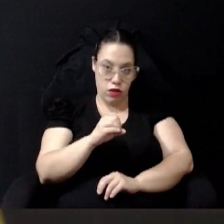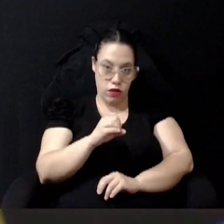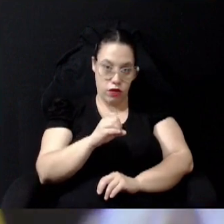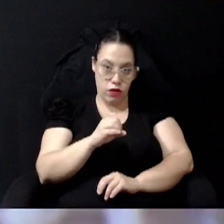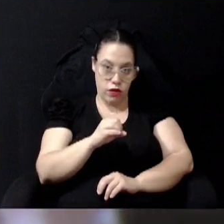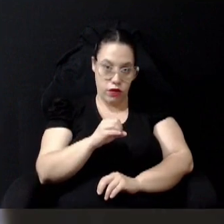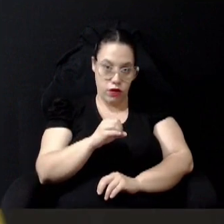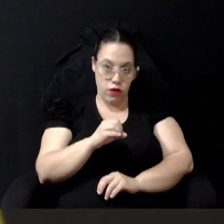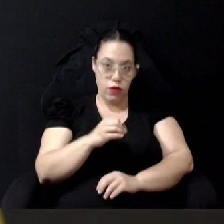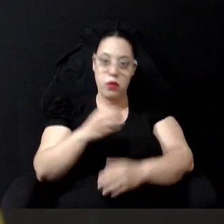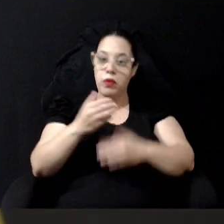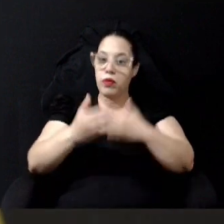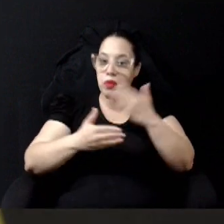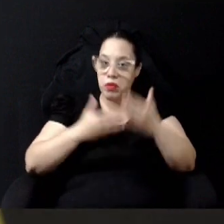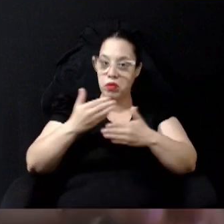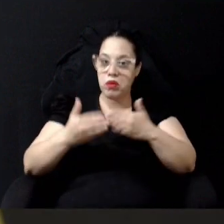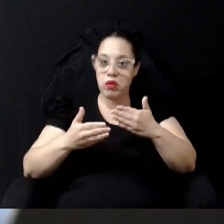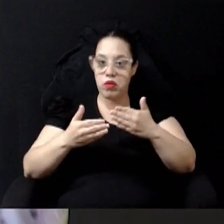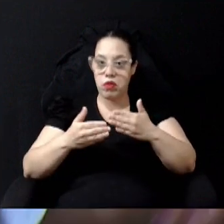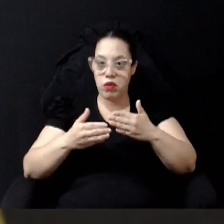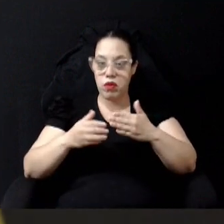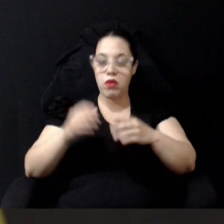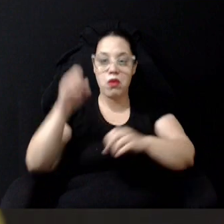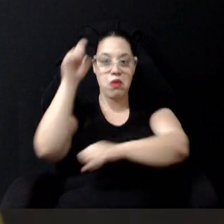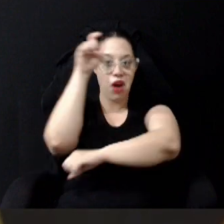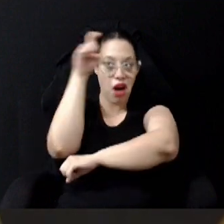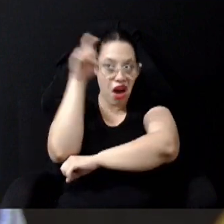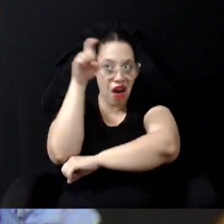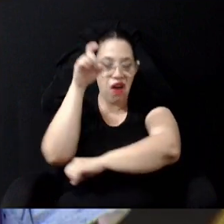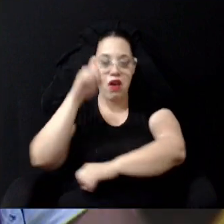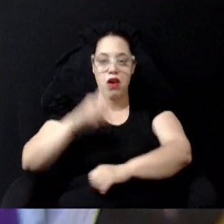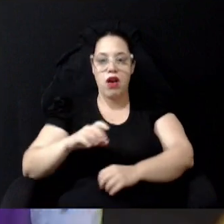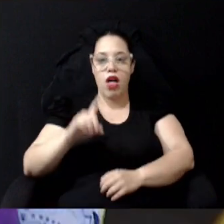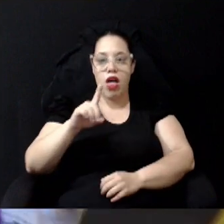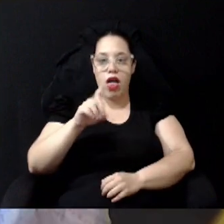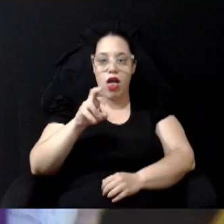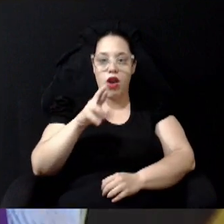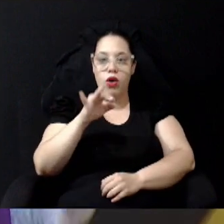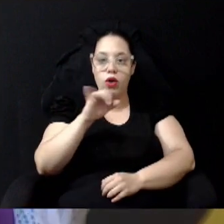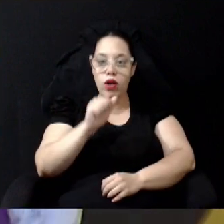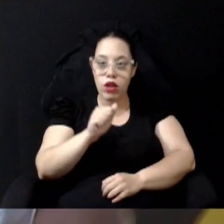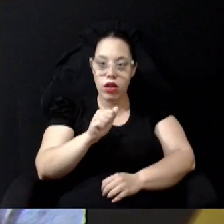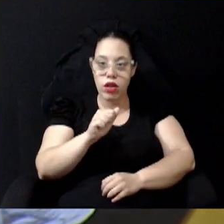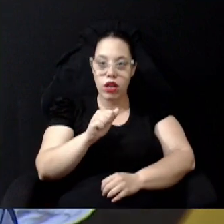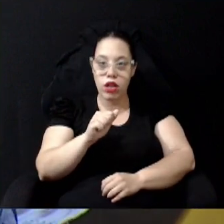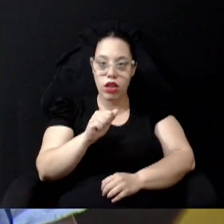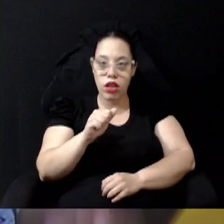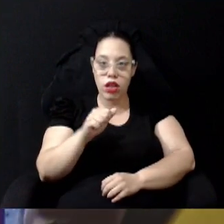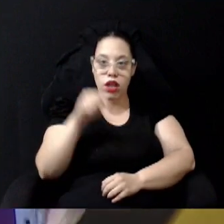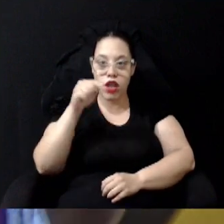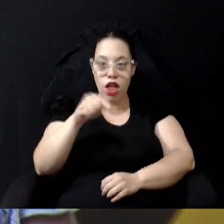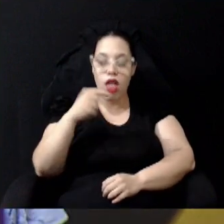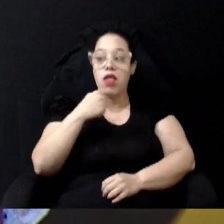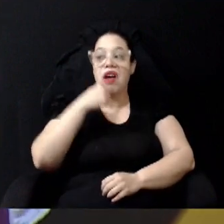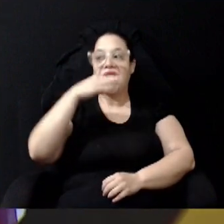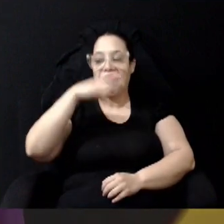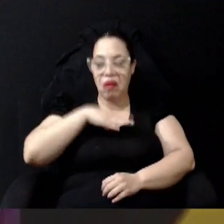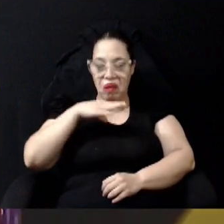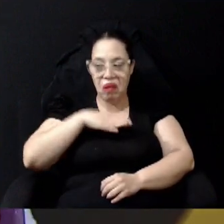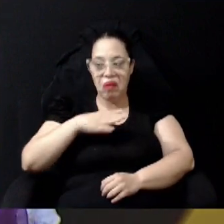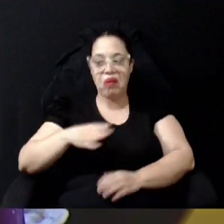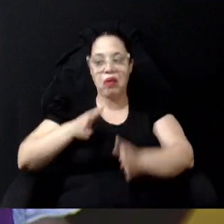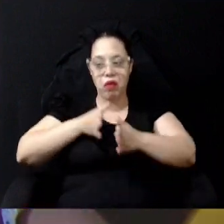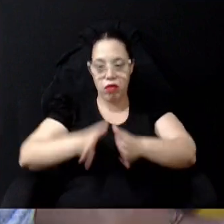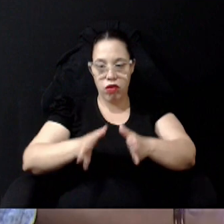produzido e estreado em Barão Geraldo, tá ali a Luzia Sena, produzida nessa cidade, nascida em São Luís